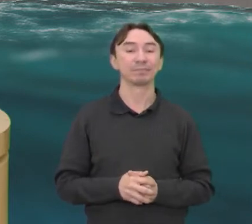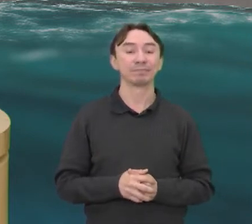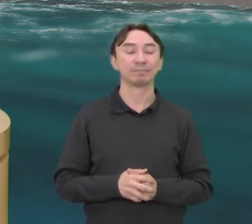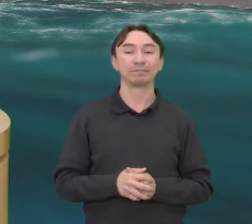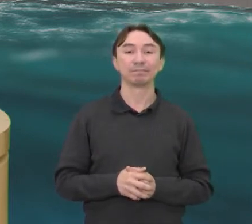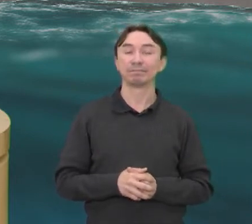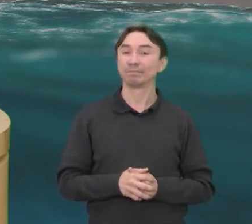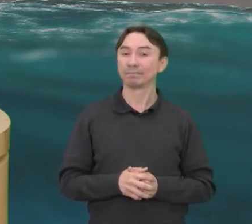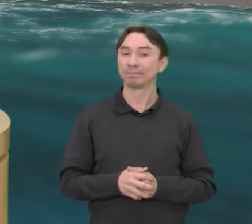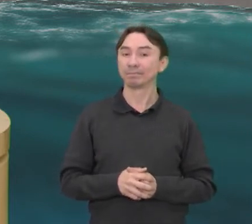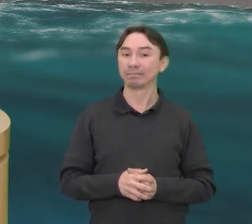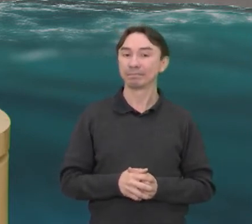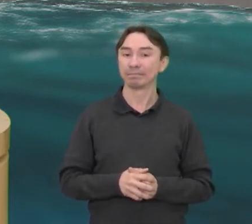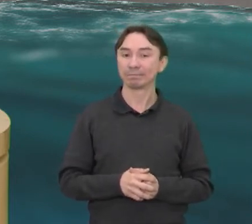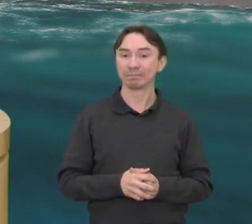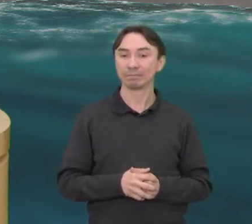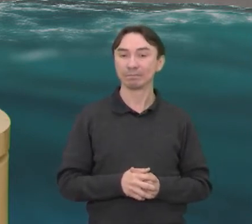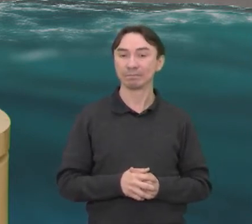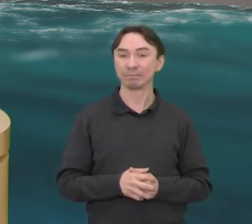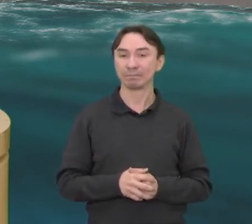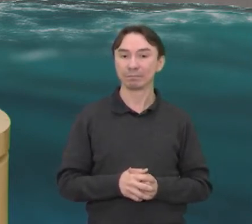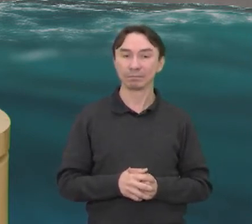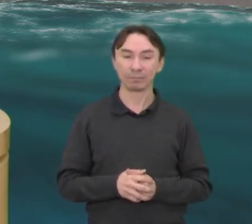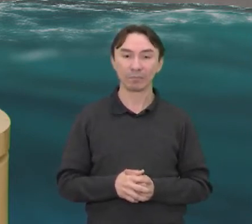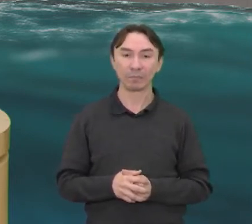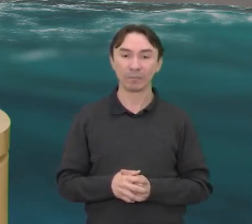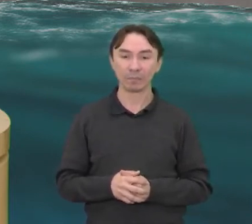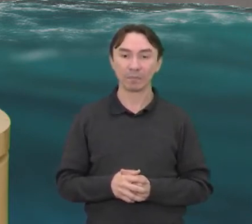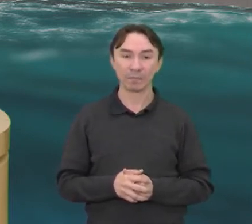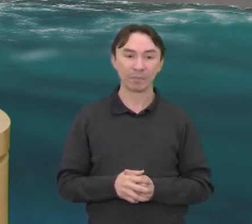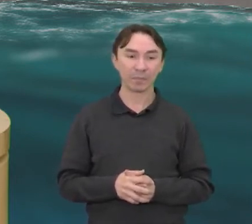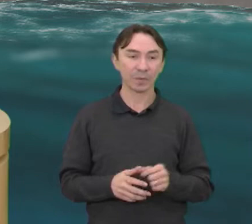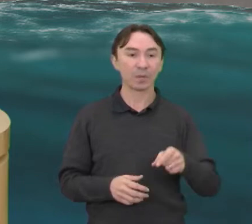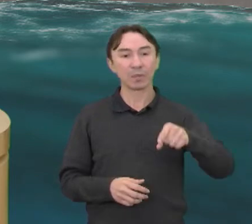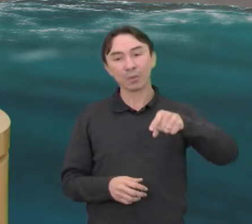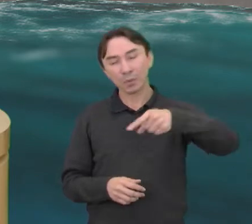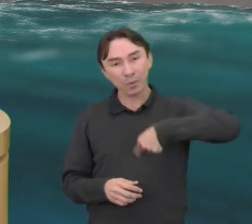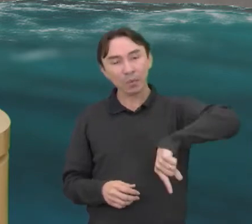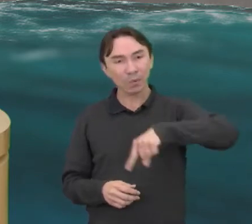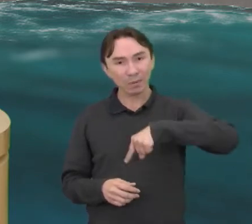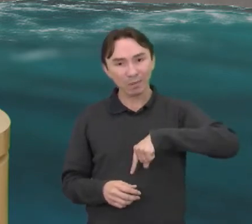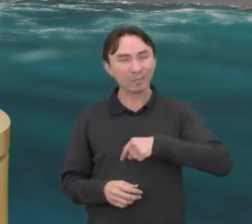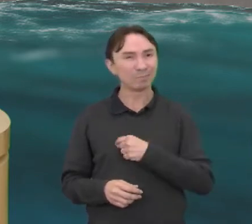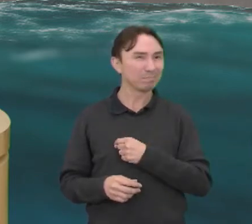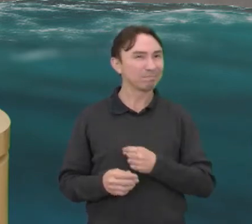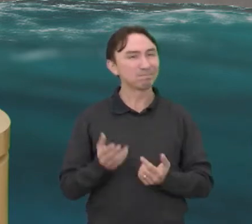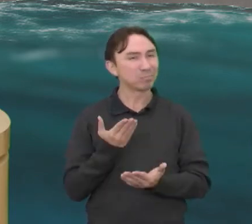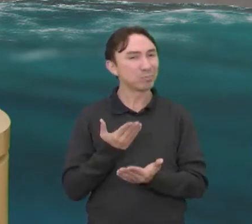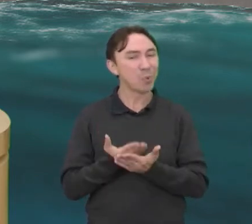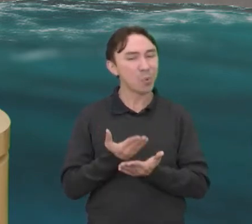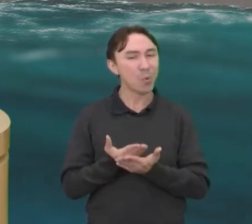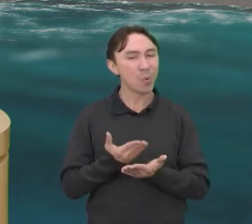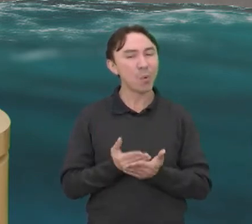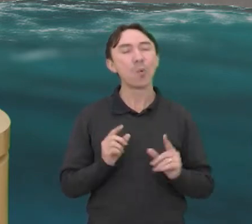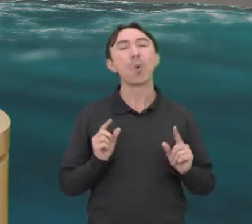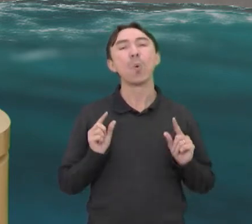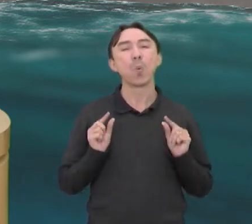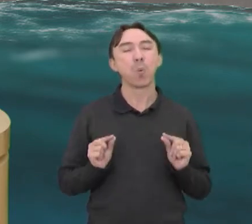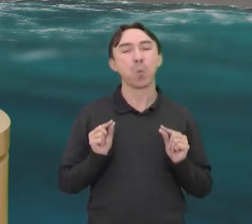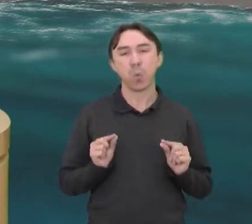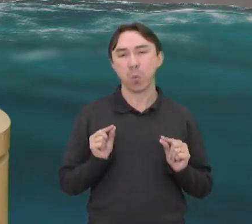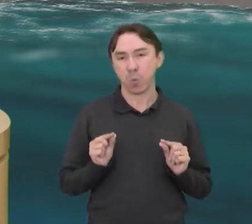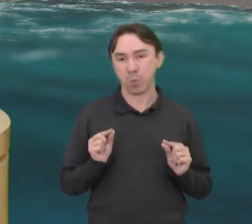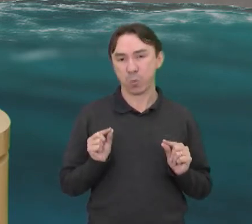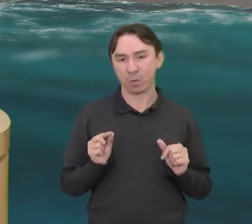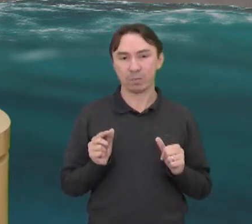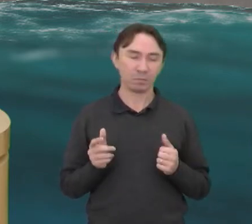Então, pessoal, o que exatamente a gente vai ver, até pelo motivo, né? A caravela está aqui e tal, porque hoje a aula, ela, até